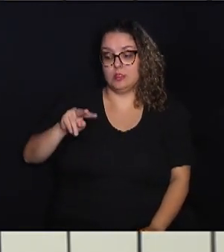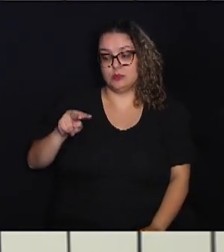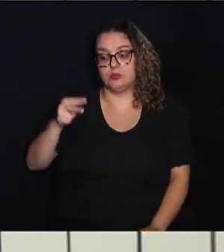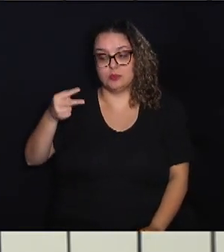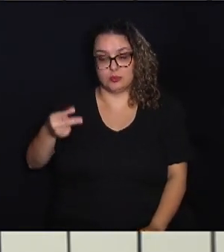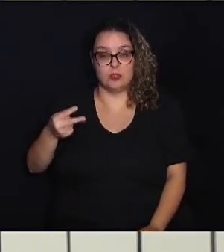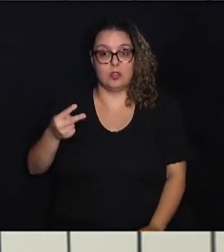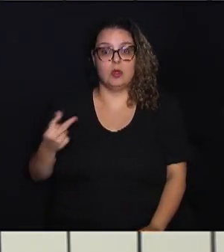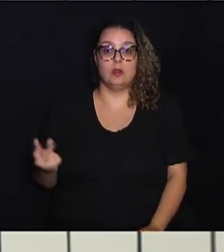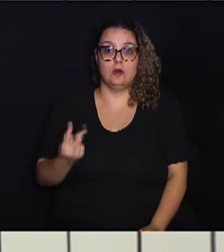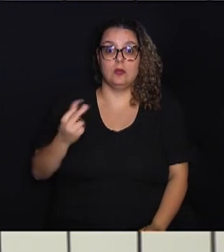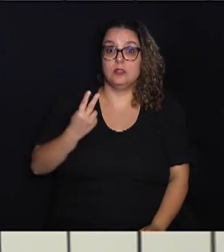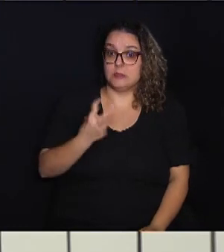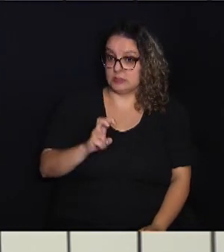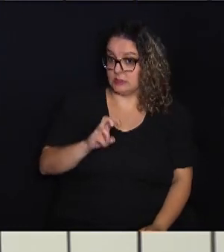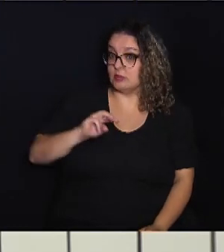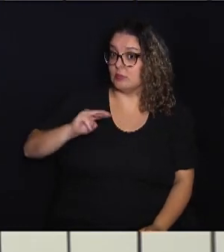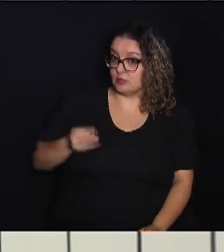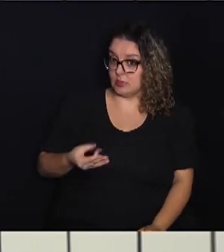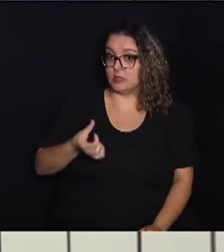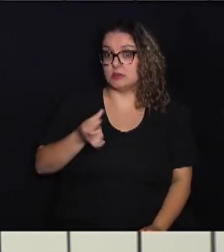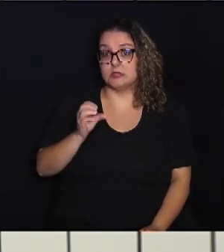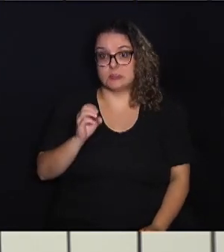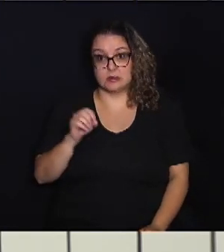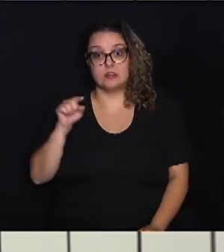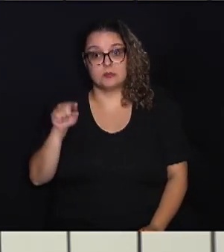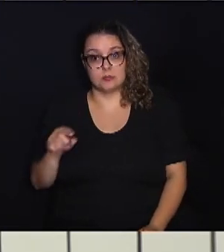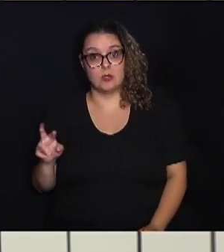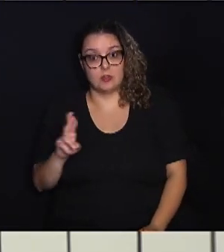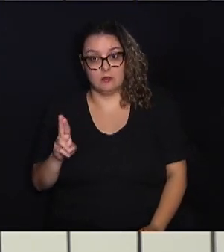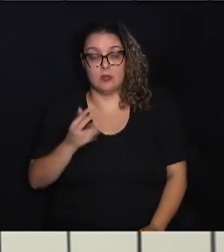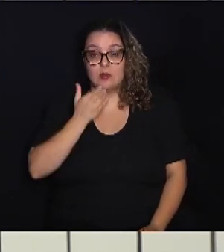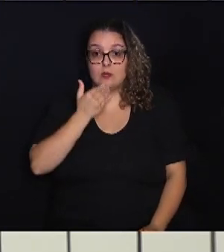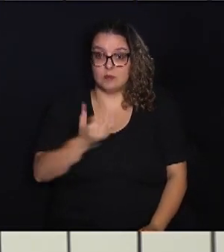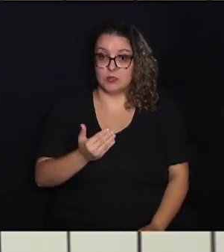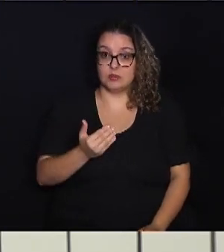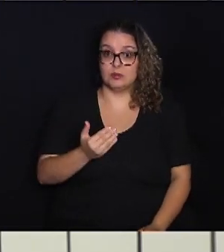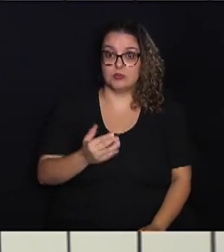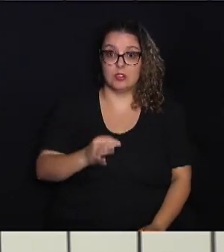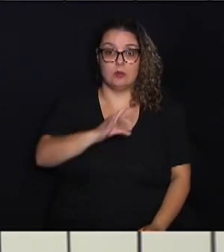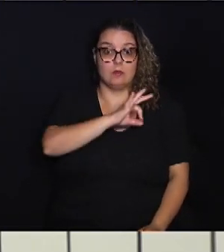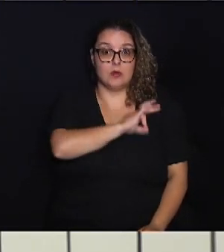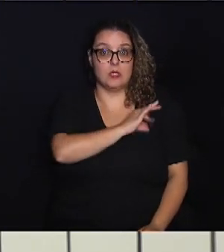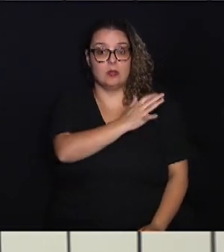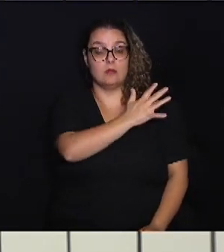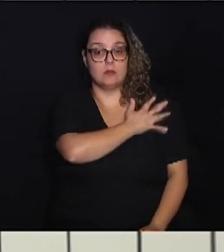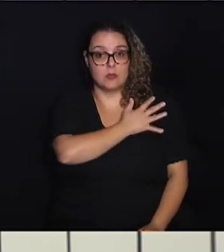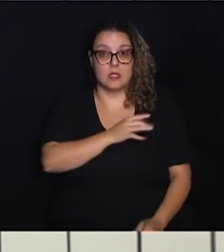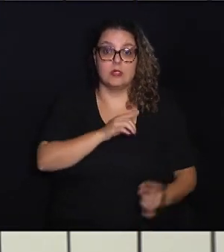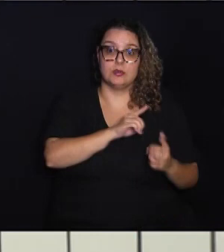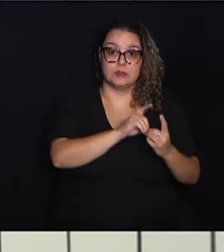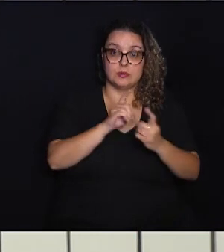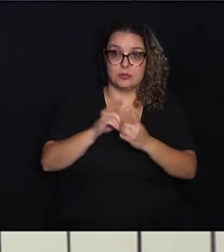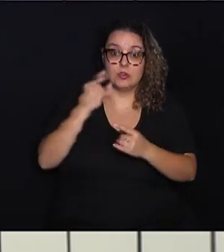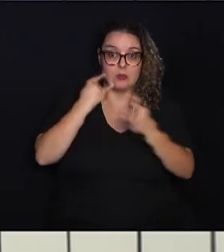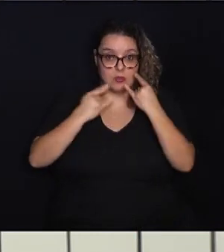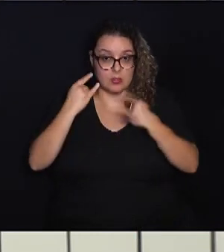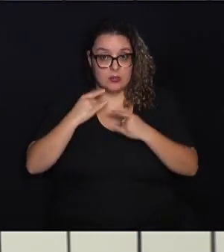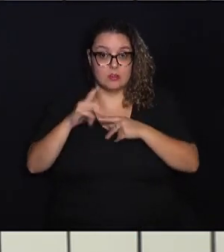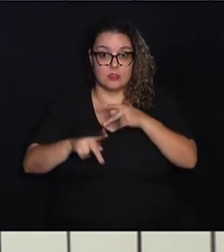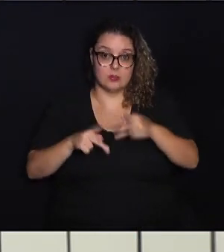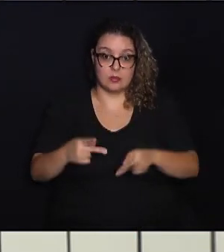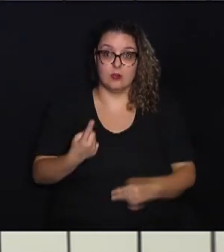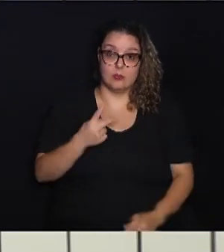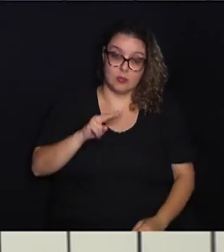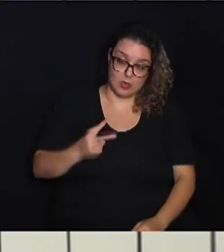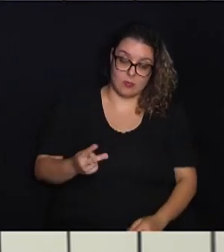com valor de R$ 5.600.000 e foi solicitada pela Polícia Militar e atende a interesse público, uma vez